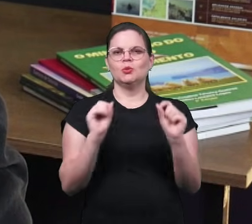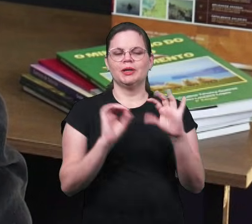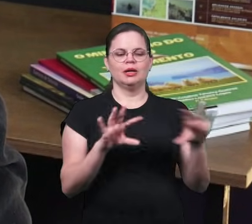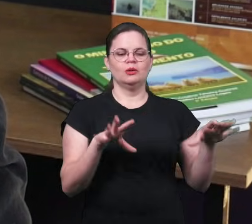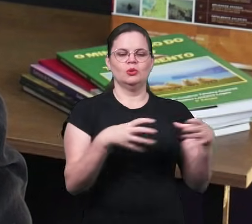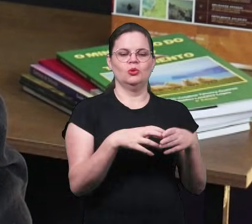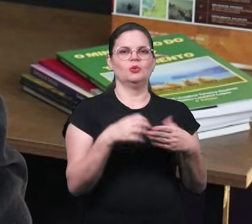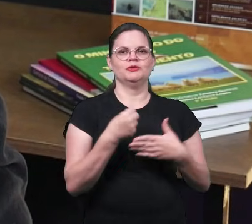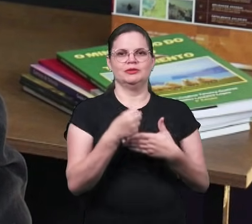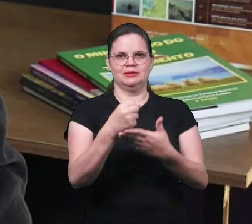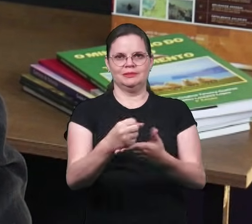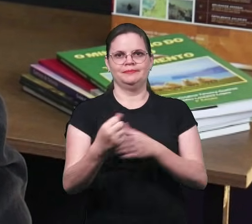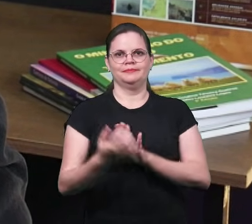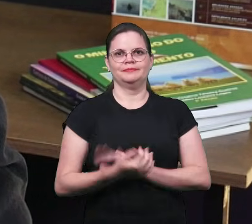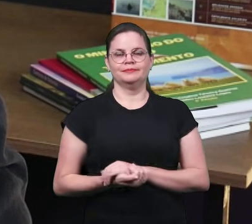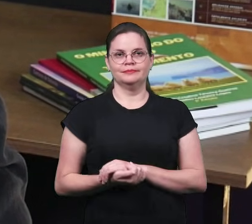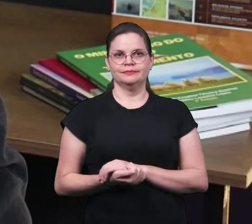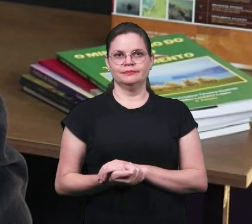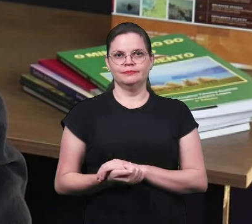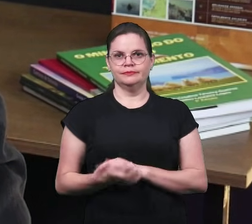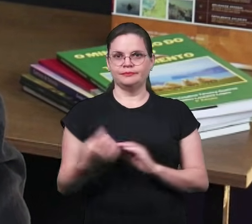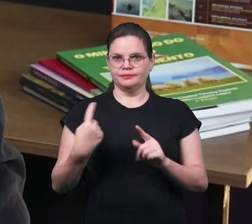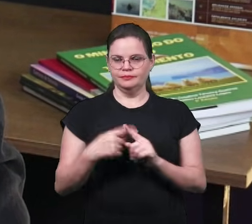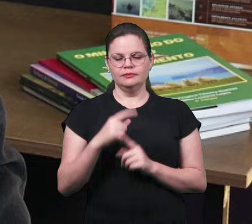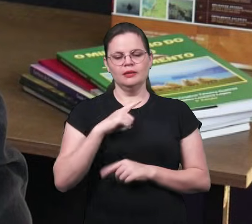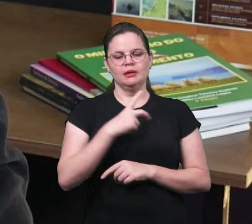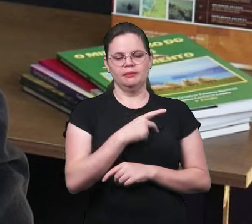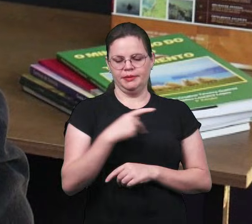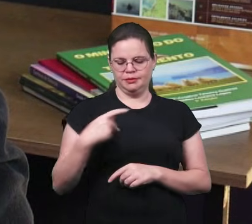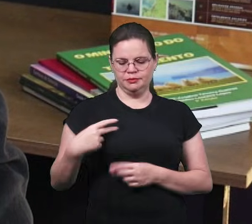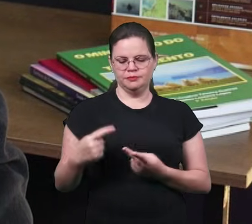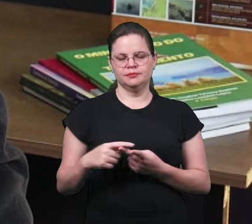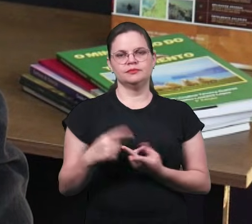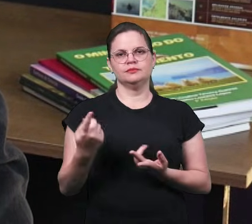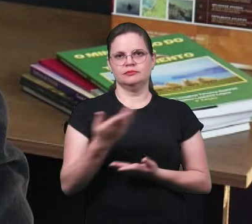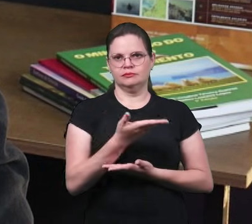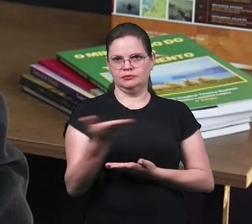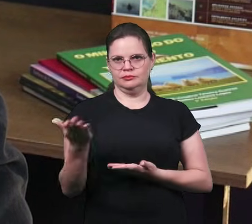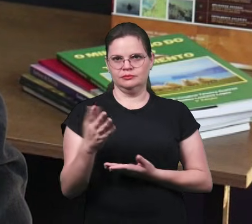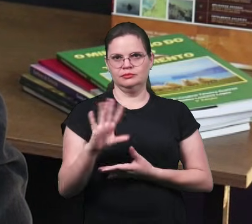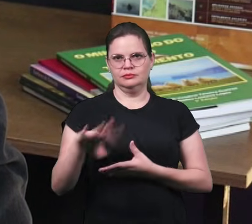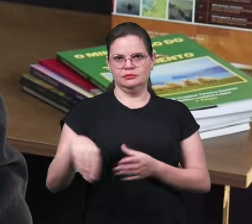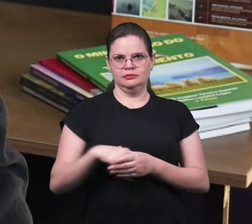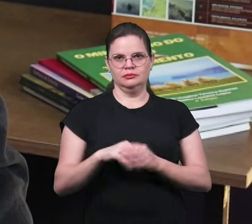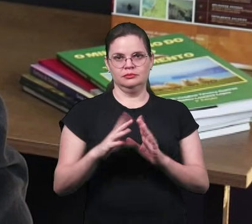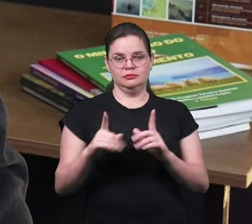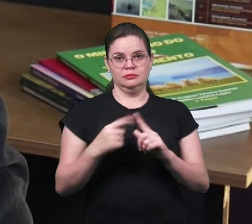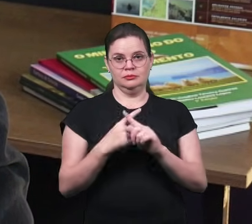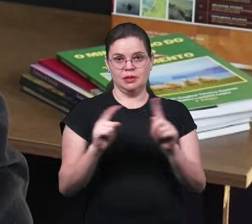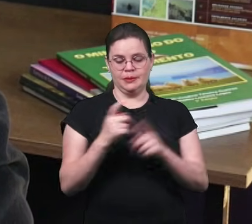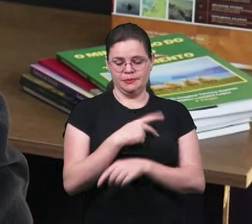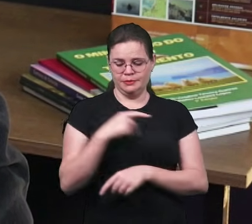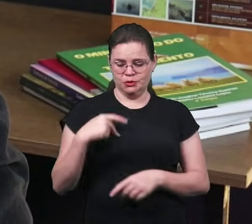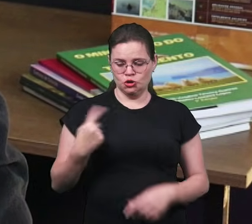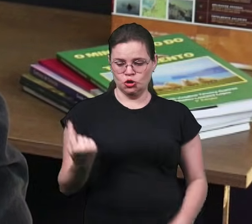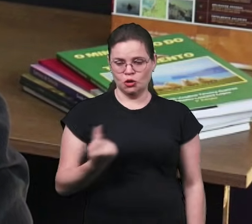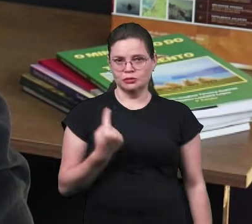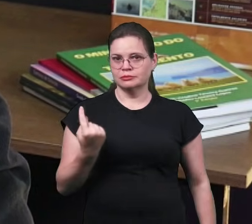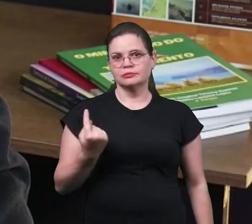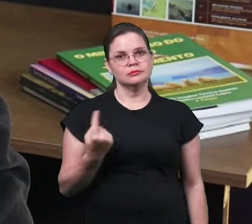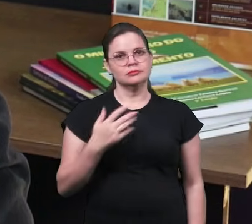grupos de assistência. Porque nós temos os ministérios, os pastores, e o pastor sozinho, né, ele